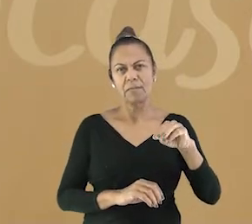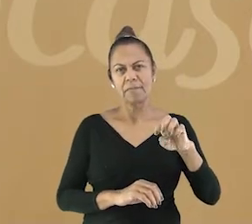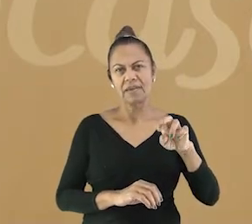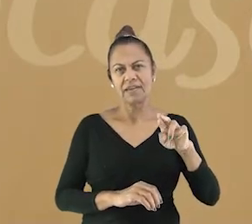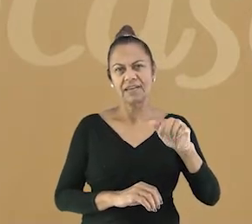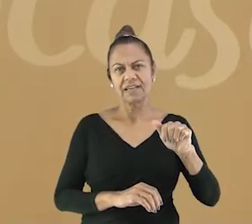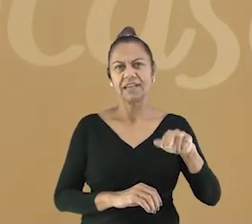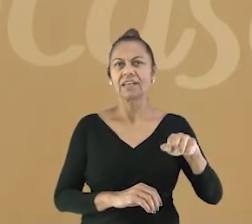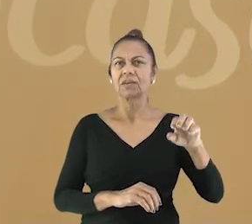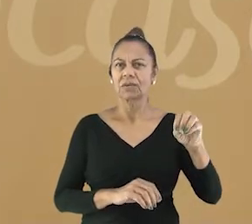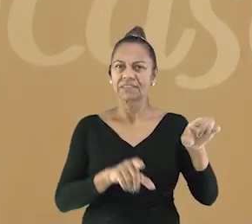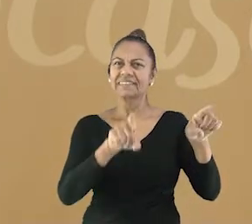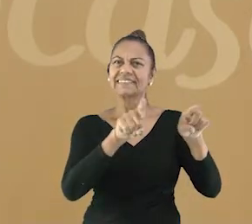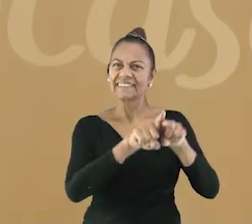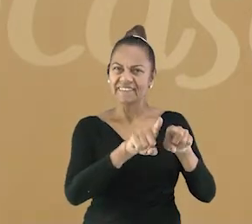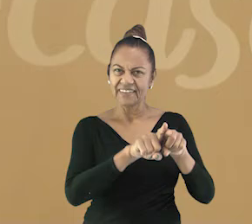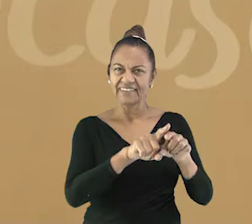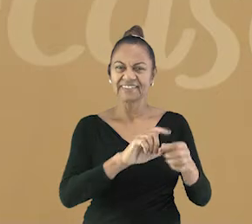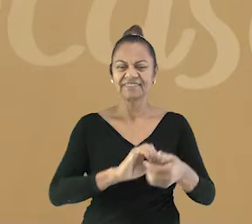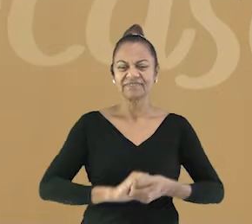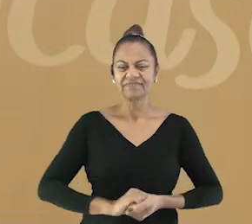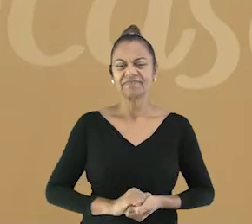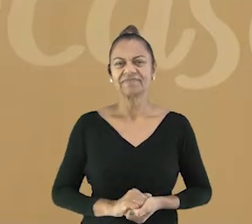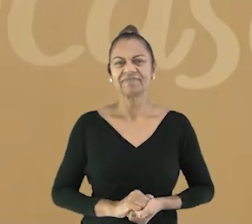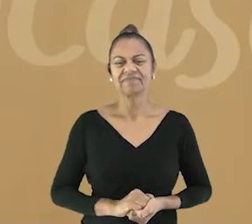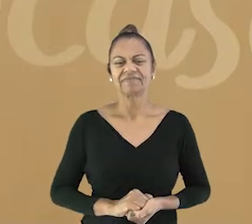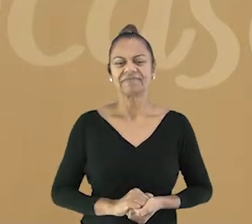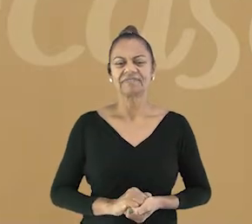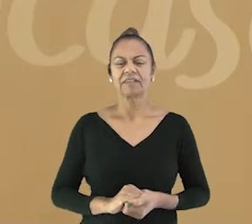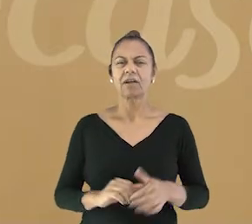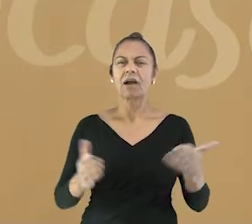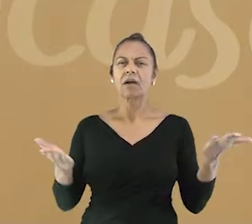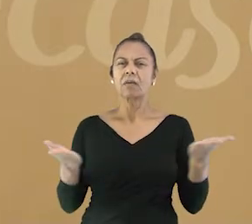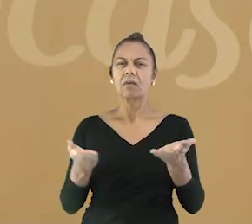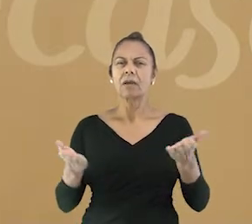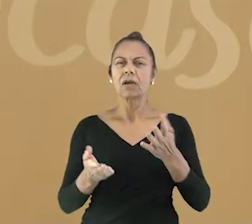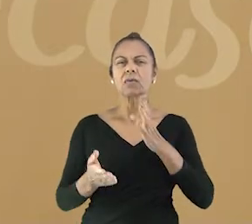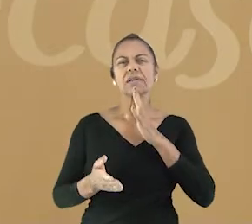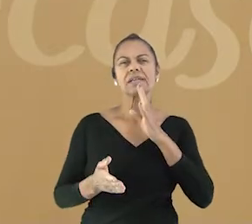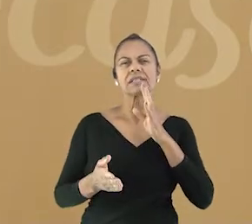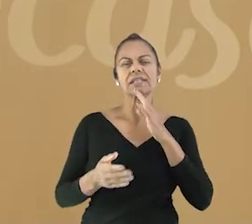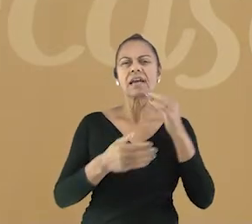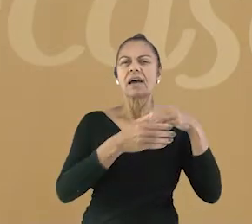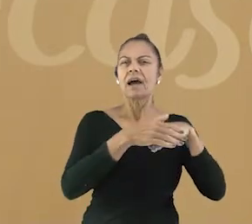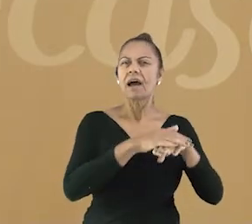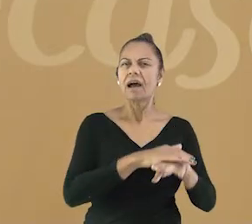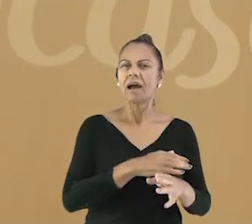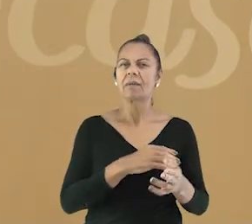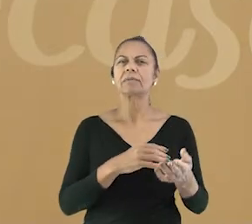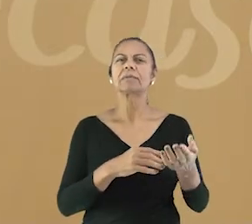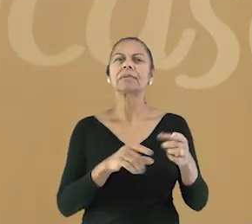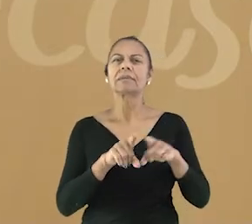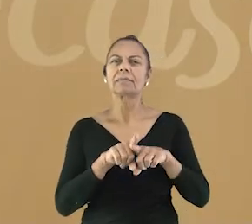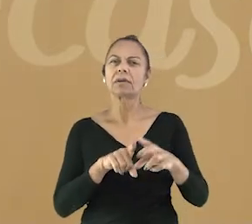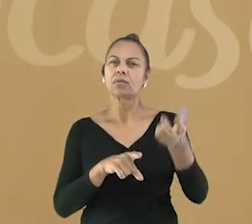religioso e o preto em um outro momento da celebração, para conseguirem se aproximar dos hábitos culturais tanto do povo